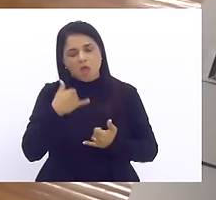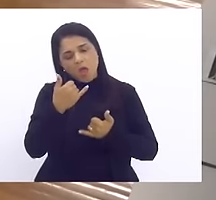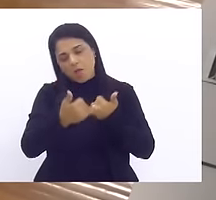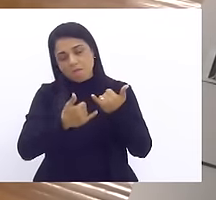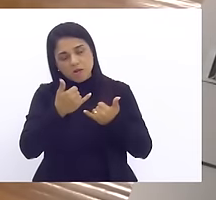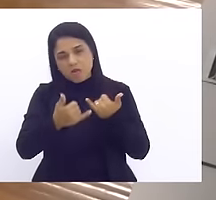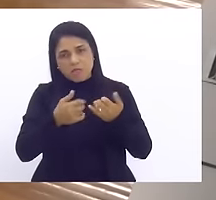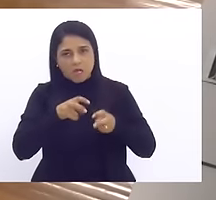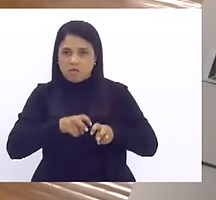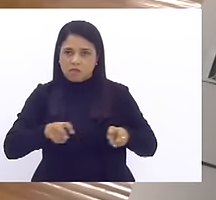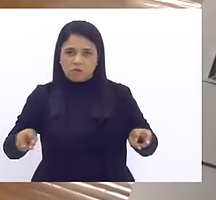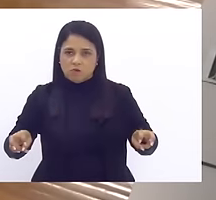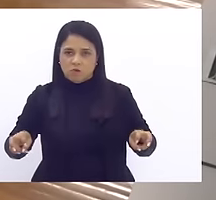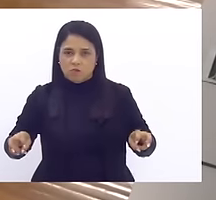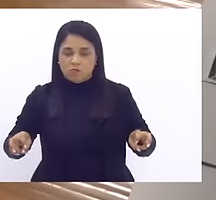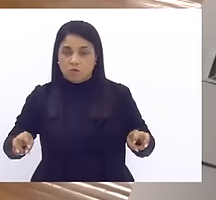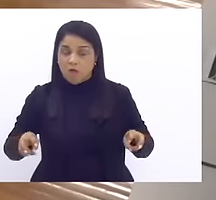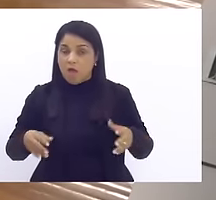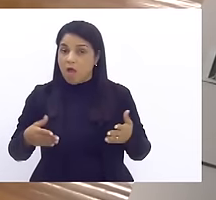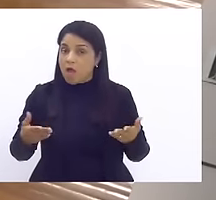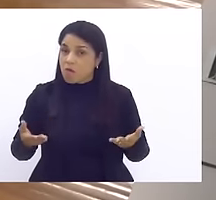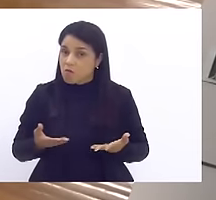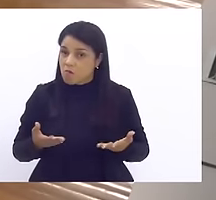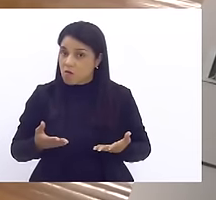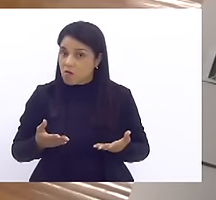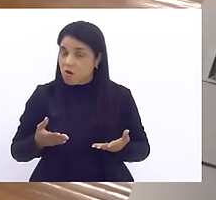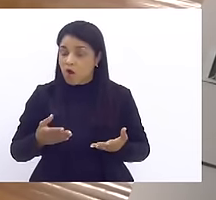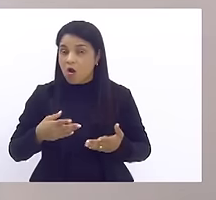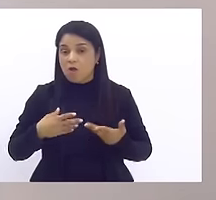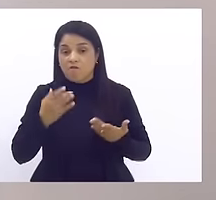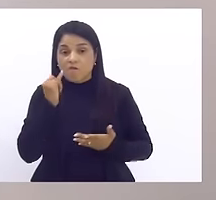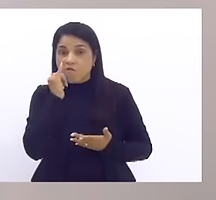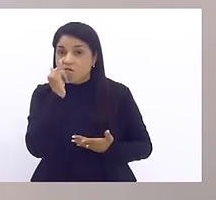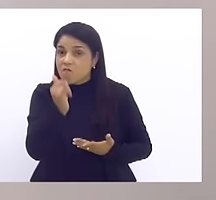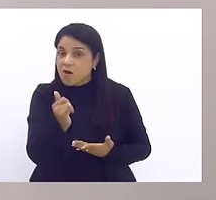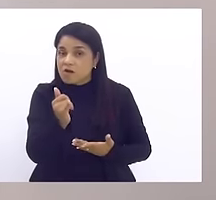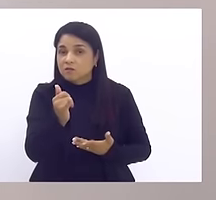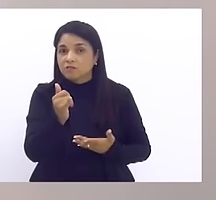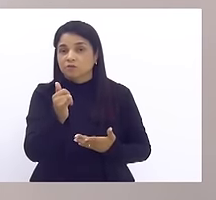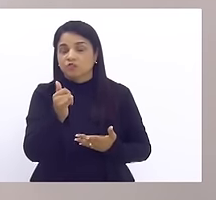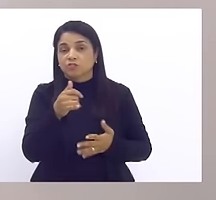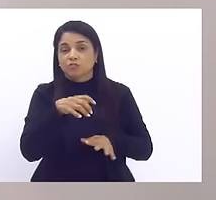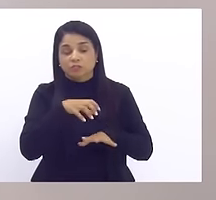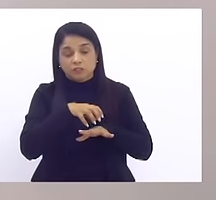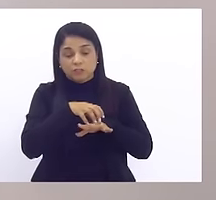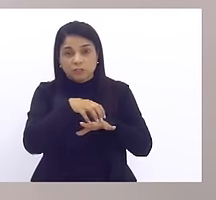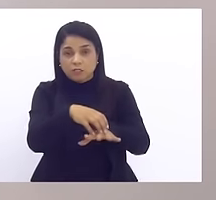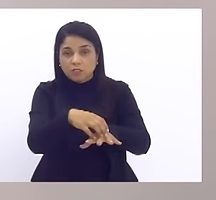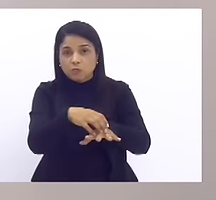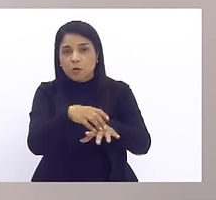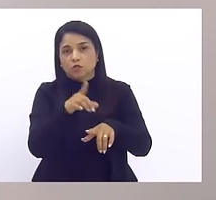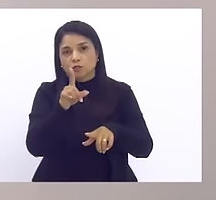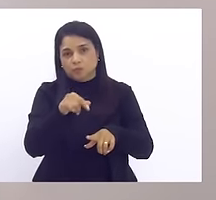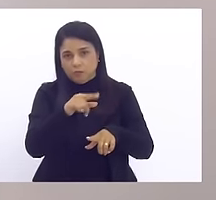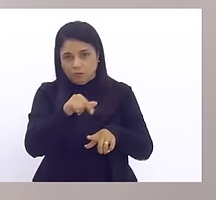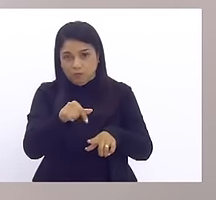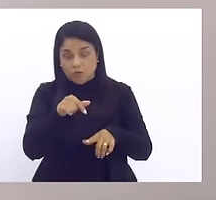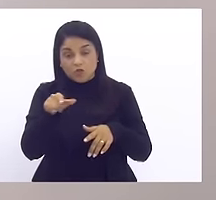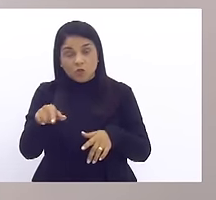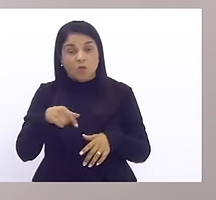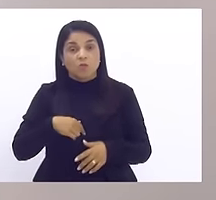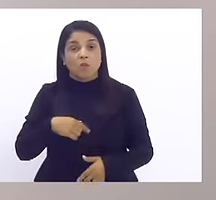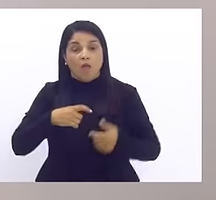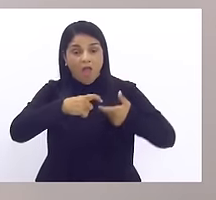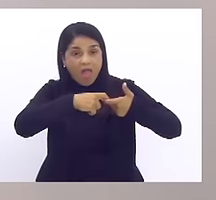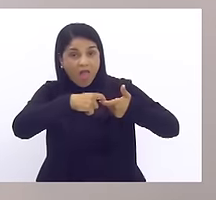aqui então de uma vez por todas ok a gente não está falando de transporte regular a gente tá falando do seu reboque do Detro que tá